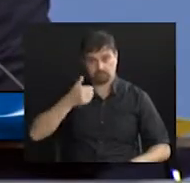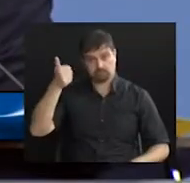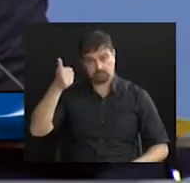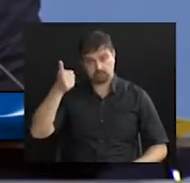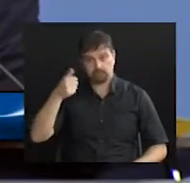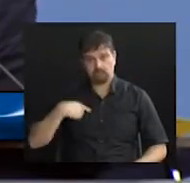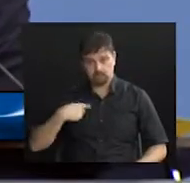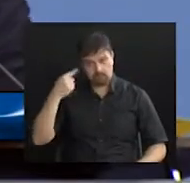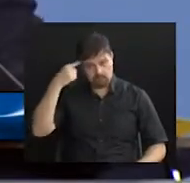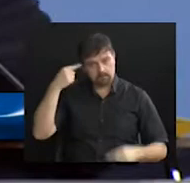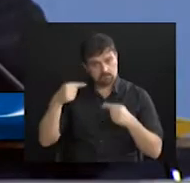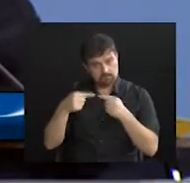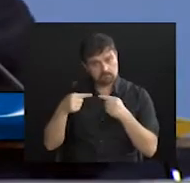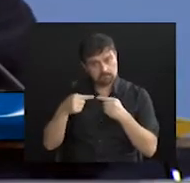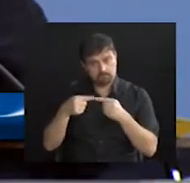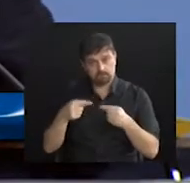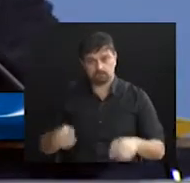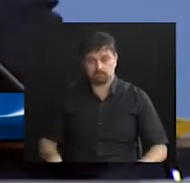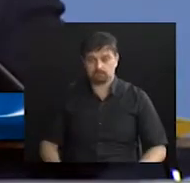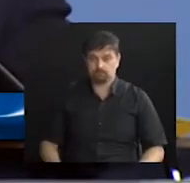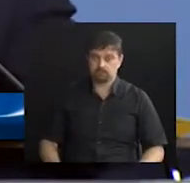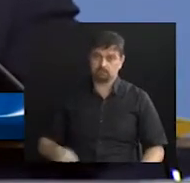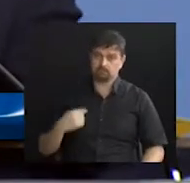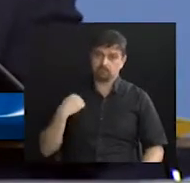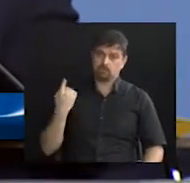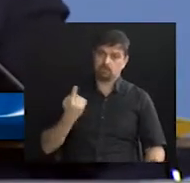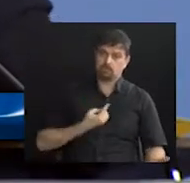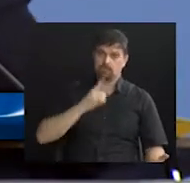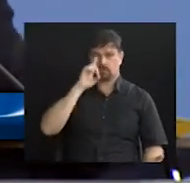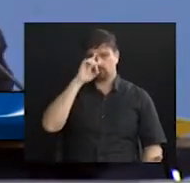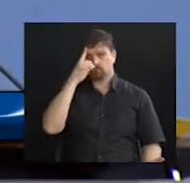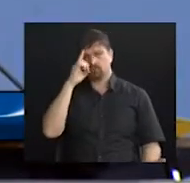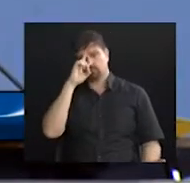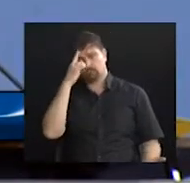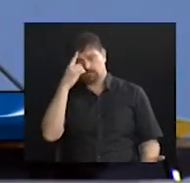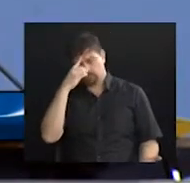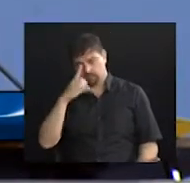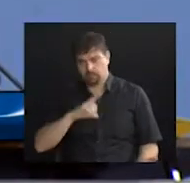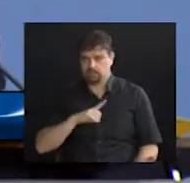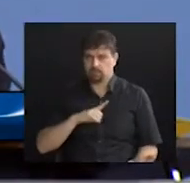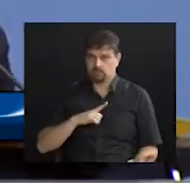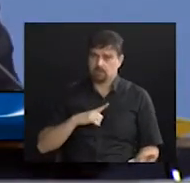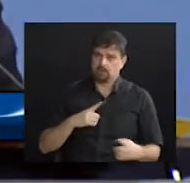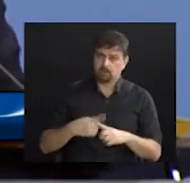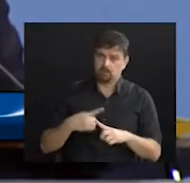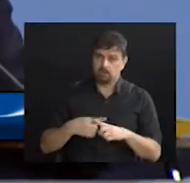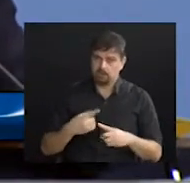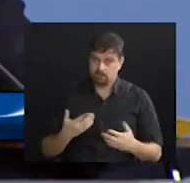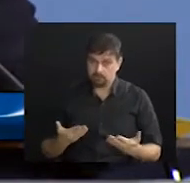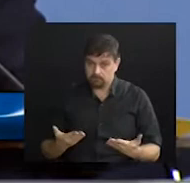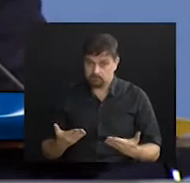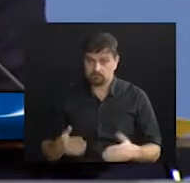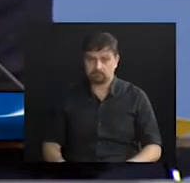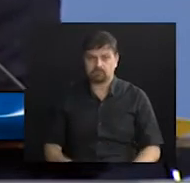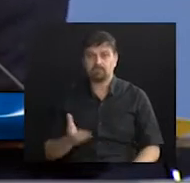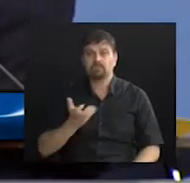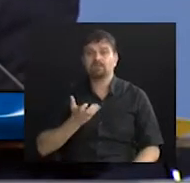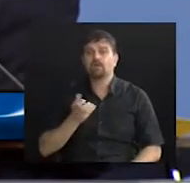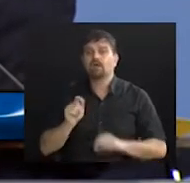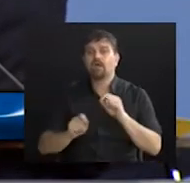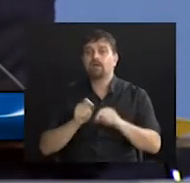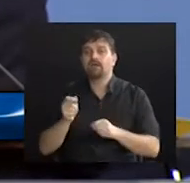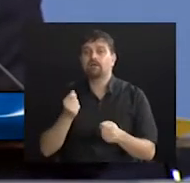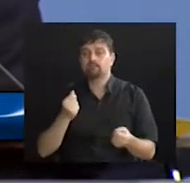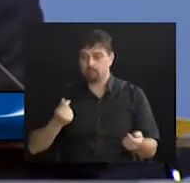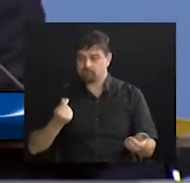mas seu presidente todavia nós tivemos algumas dúvidas né porque queriam saber quem